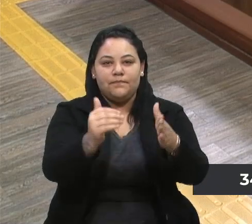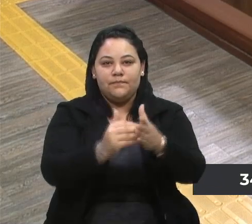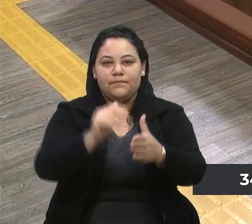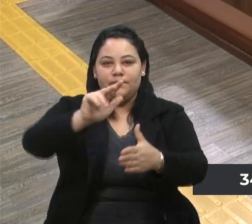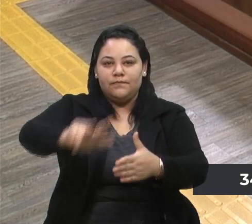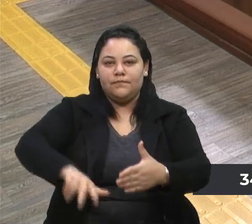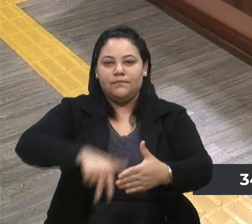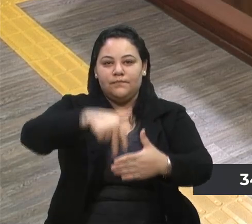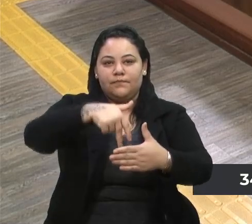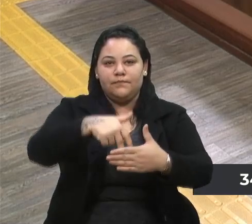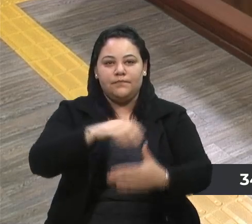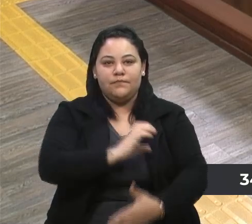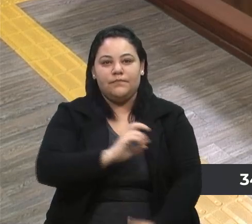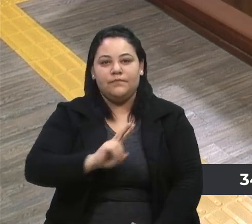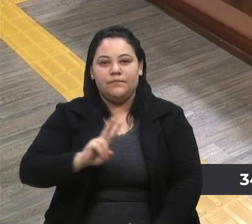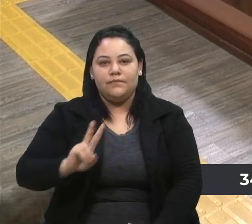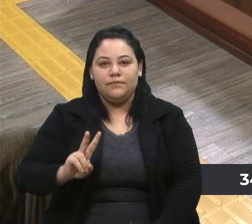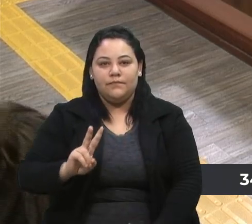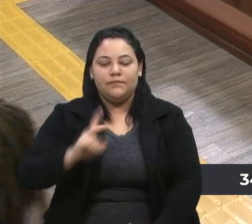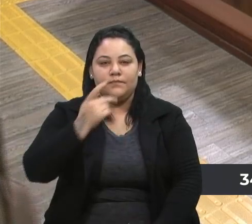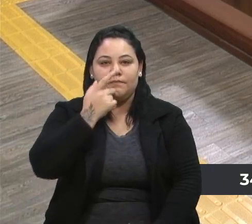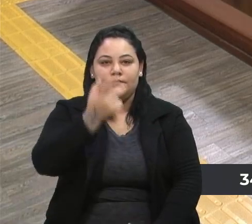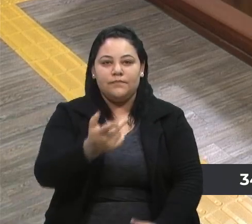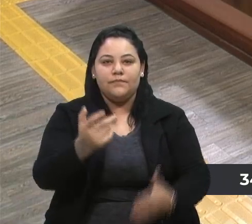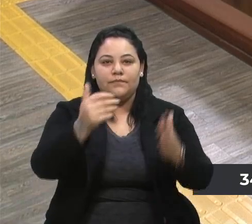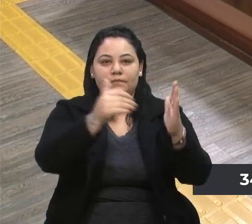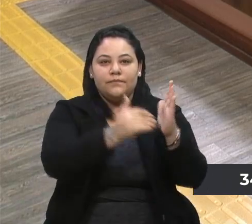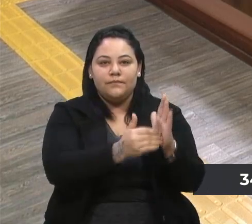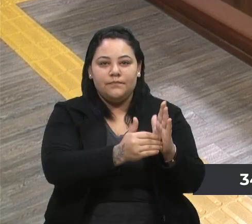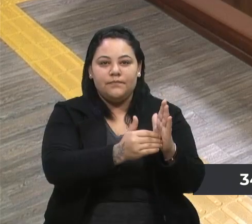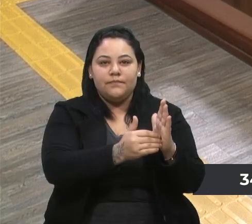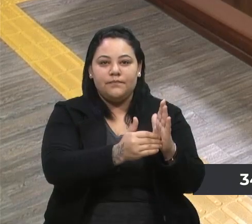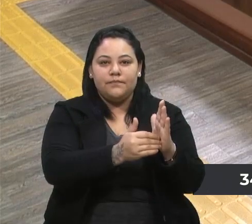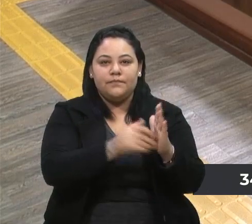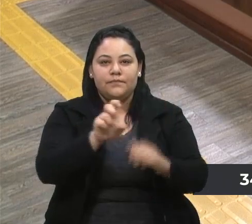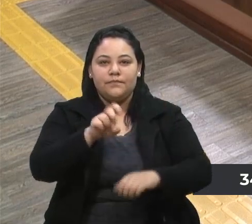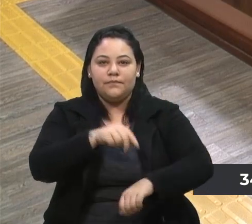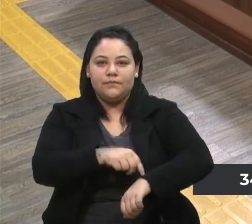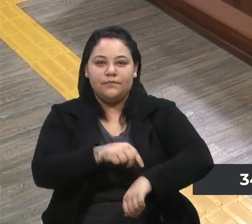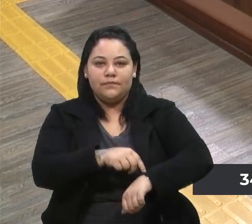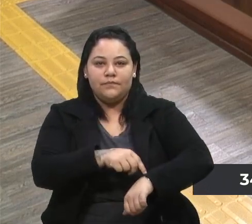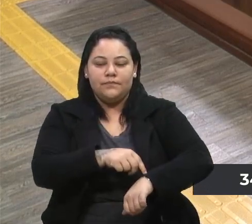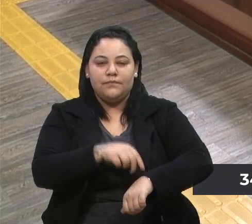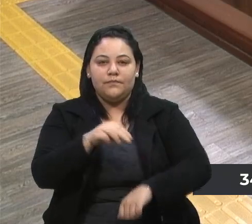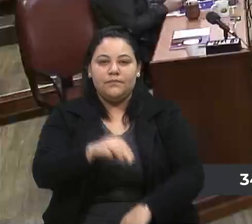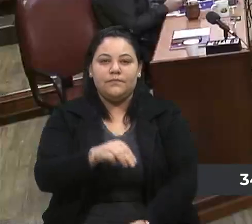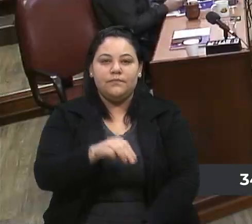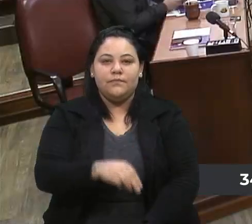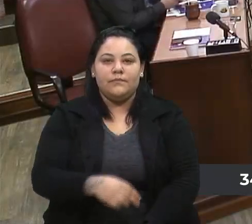do CVV até a tribuna para a manifestação, pelo tempo de até 5 minutos.